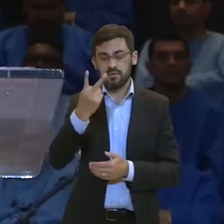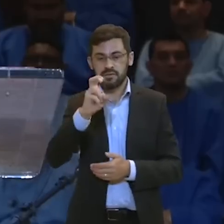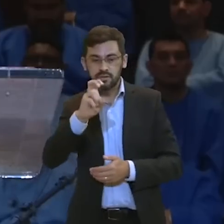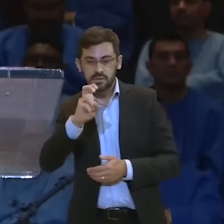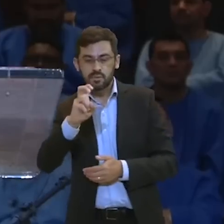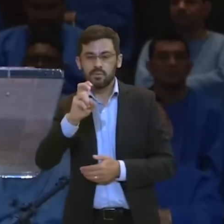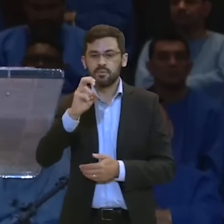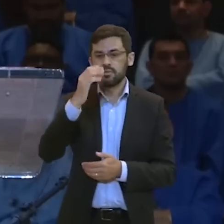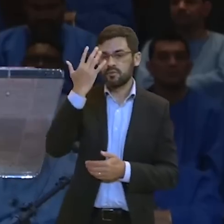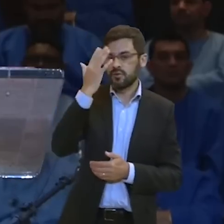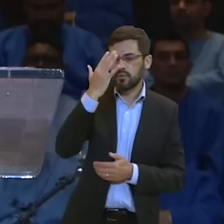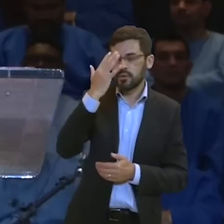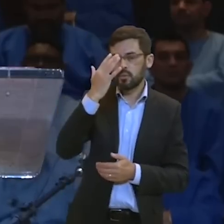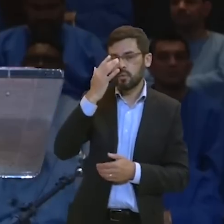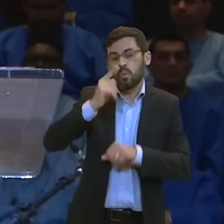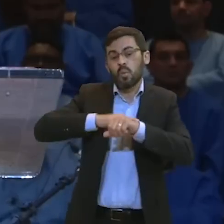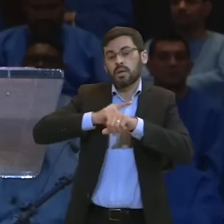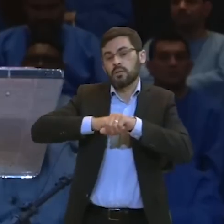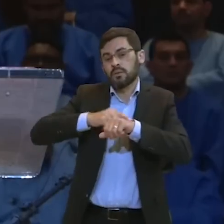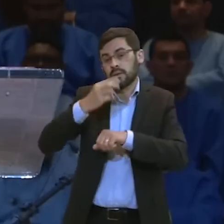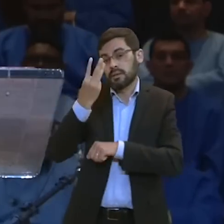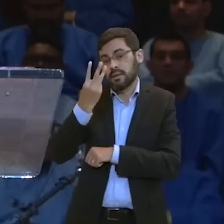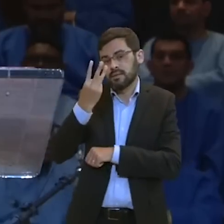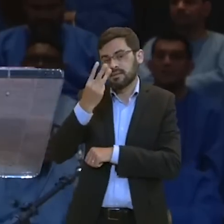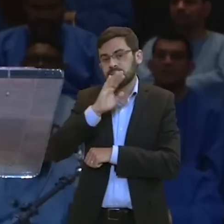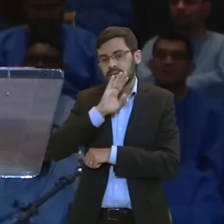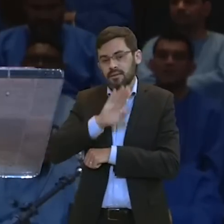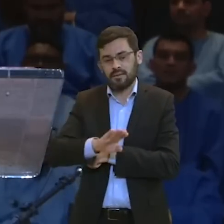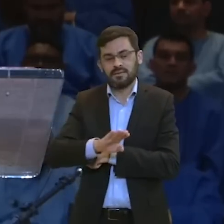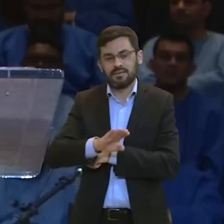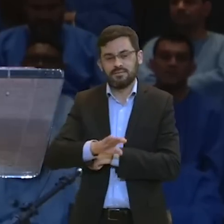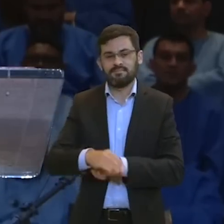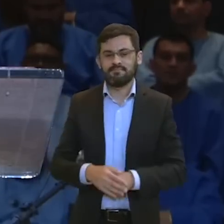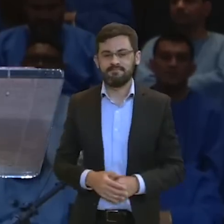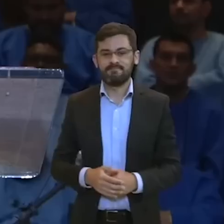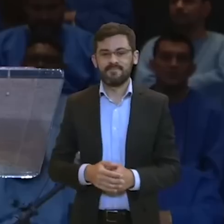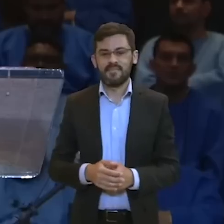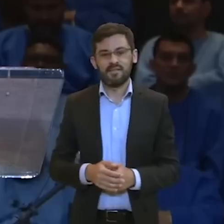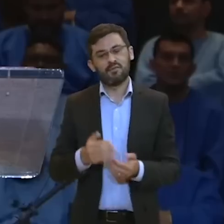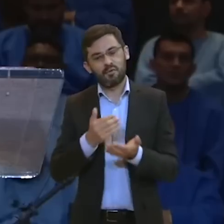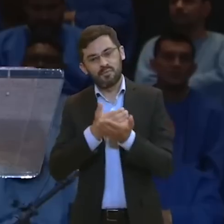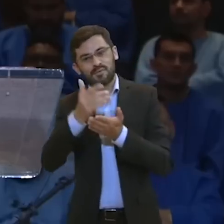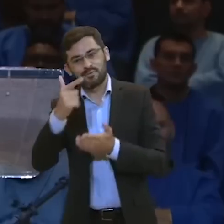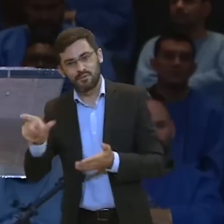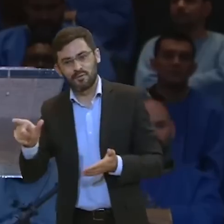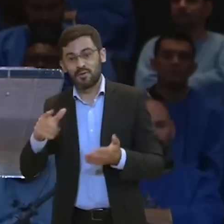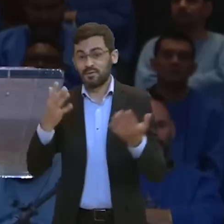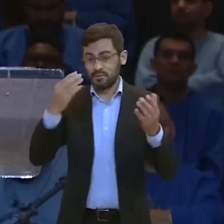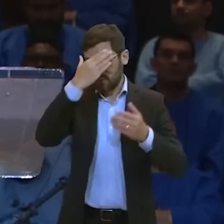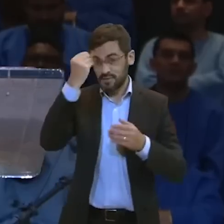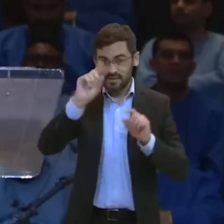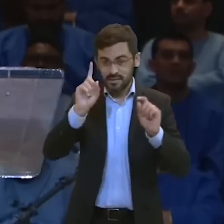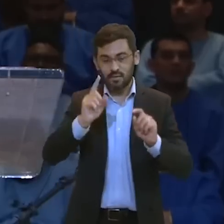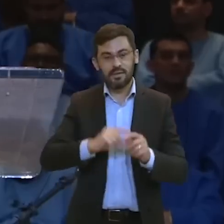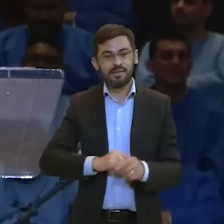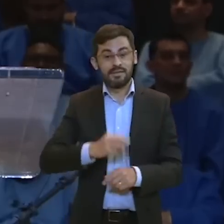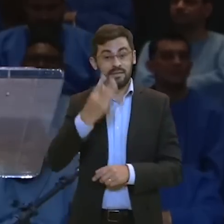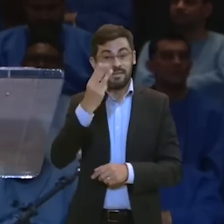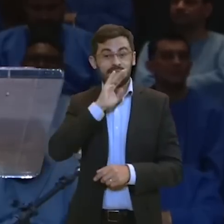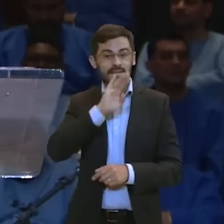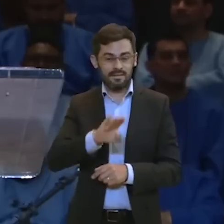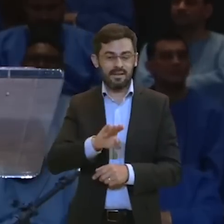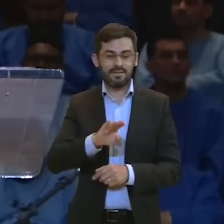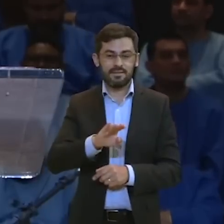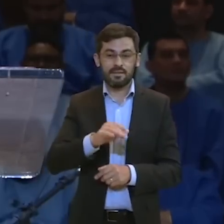fevereiro, que horas? Já esqueceram, tá vendo? Tem que começar tudo de novo. 15 horas, gente,